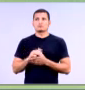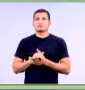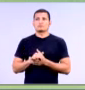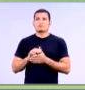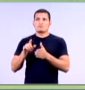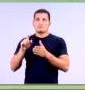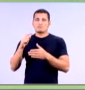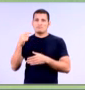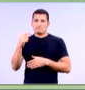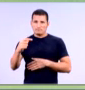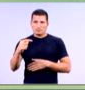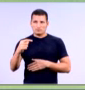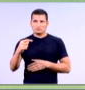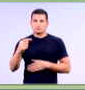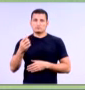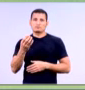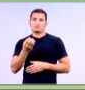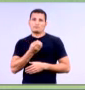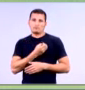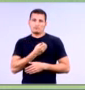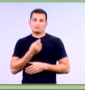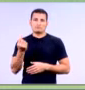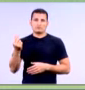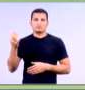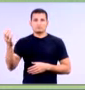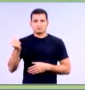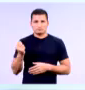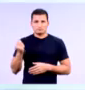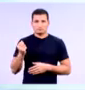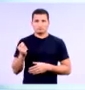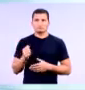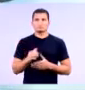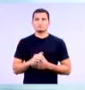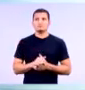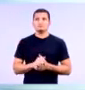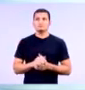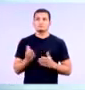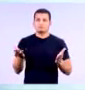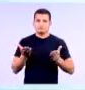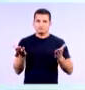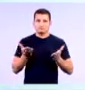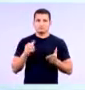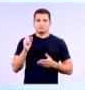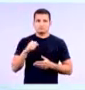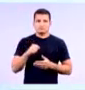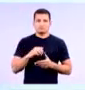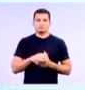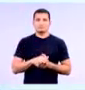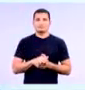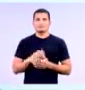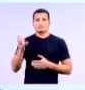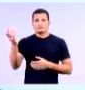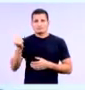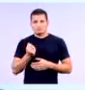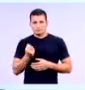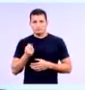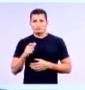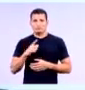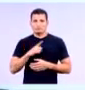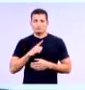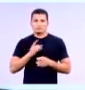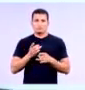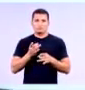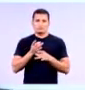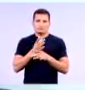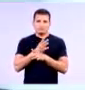valor daquele meu saque. Gente, agora sim, o meu sacar está definido